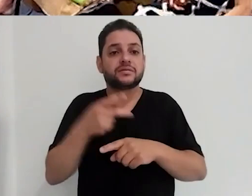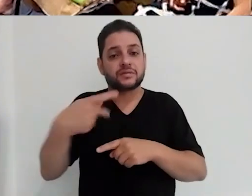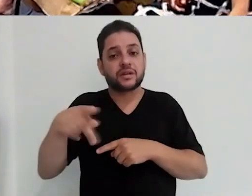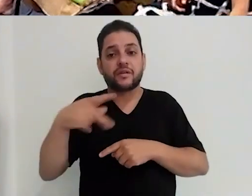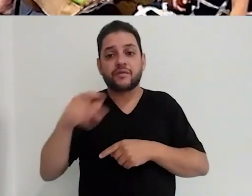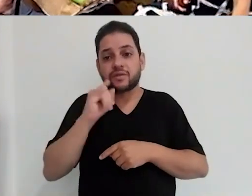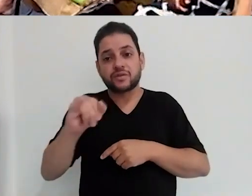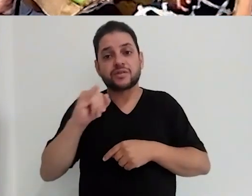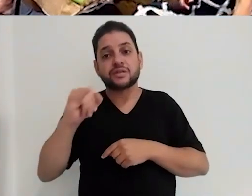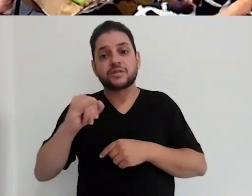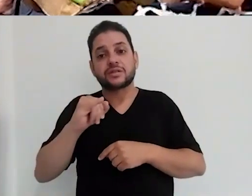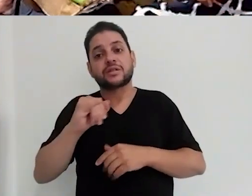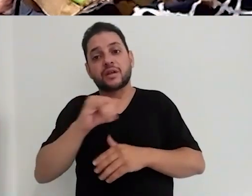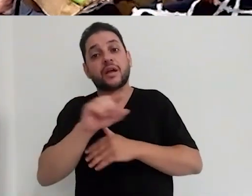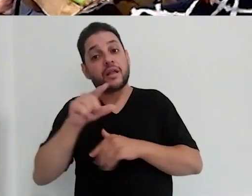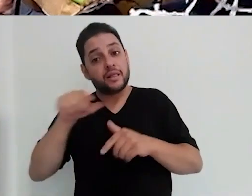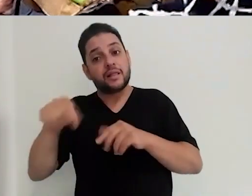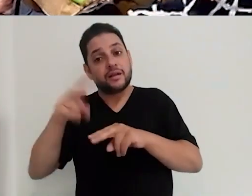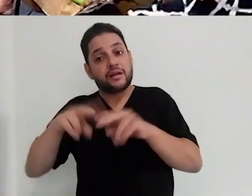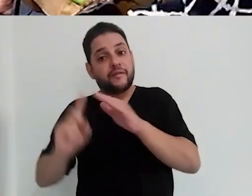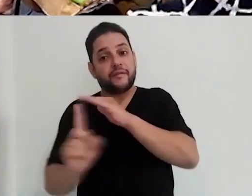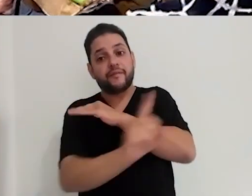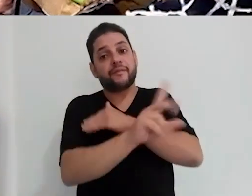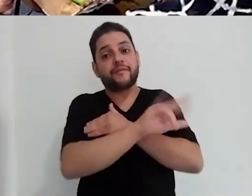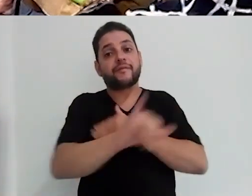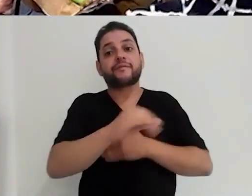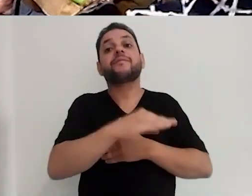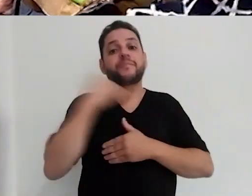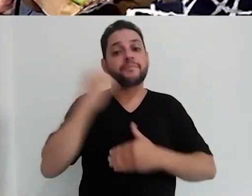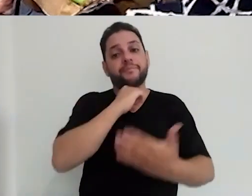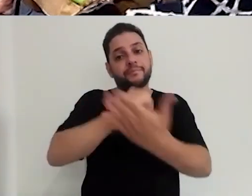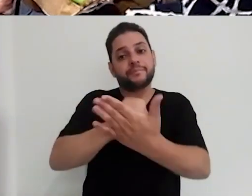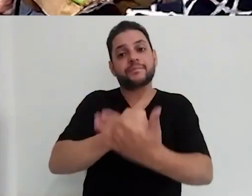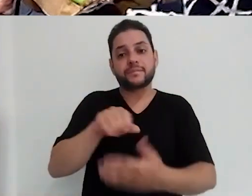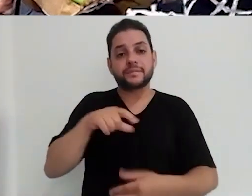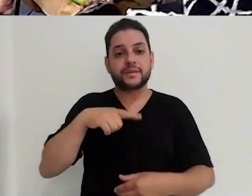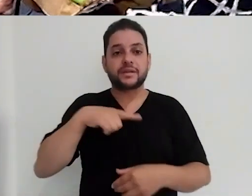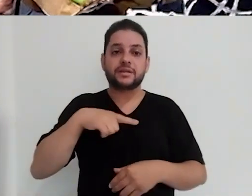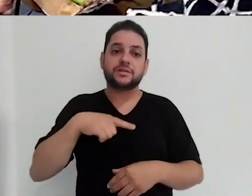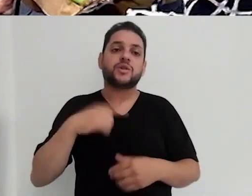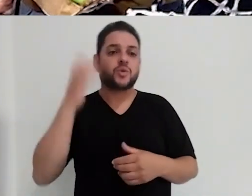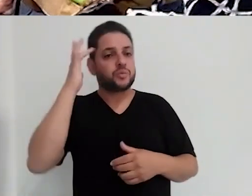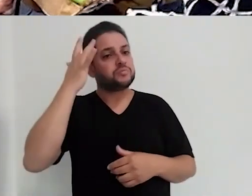Se ele sair, vão matar. E acho que é isso mesmo, acho que não tem muita dúvida.